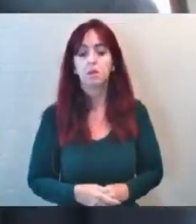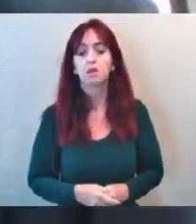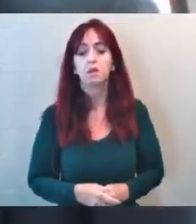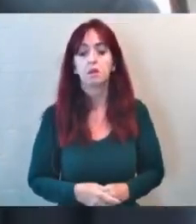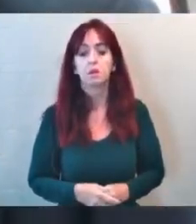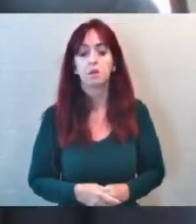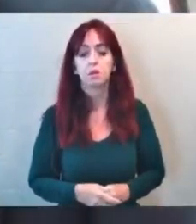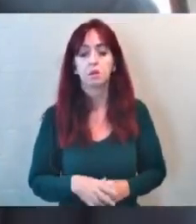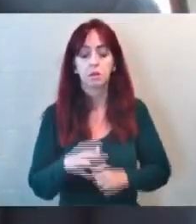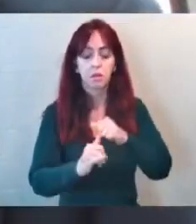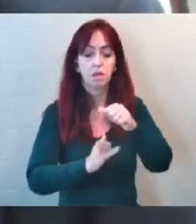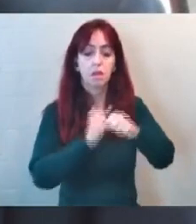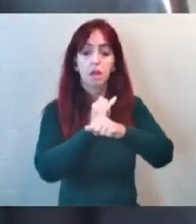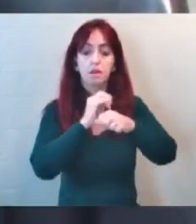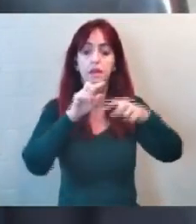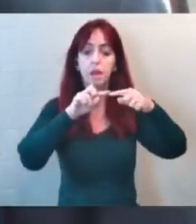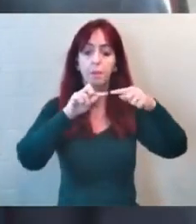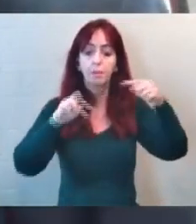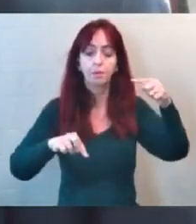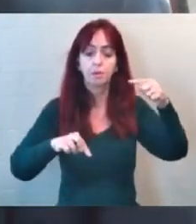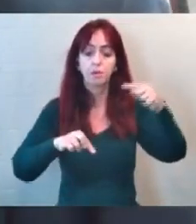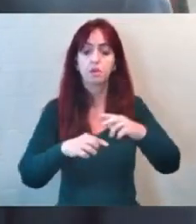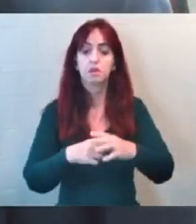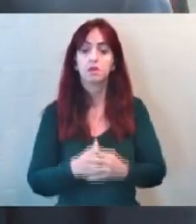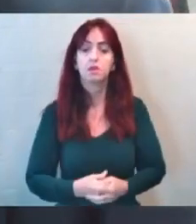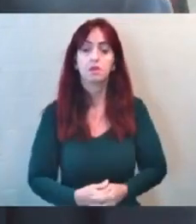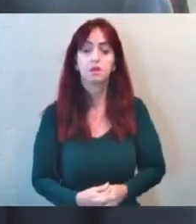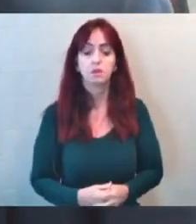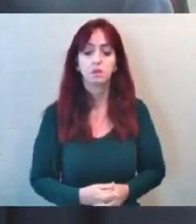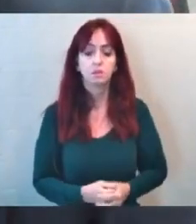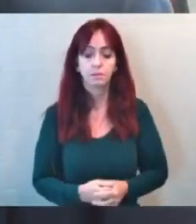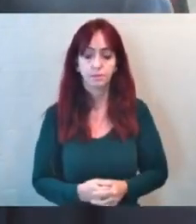A minha conexão parece que está muito boa aqui, vereadora.